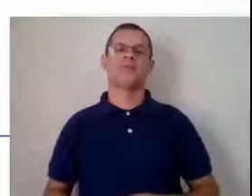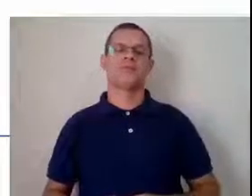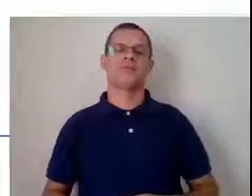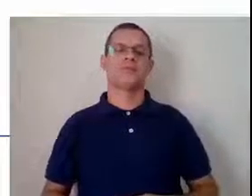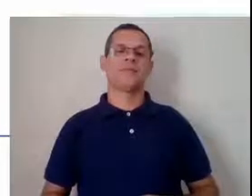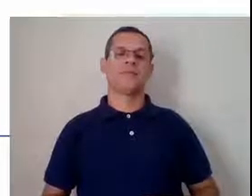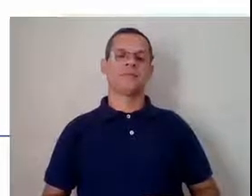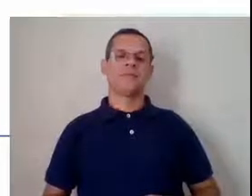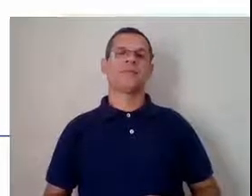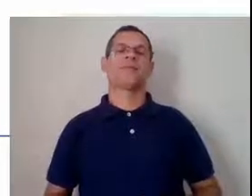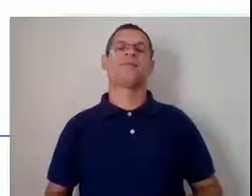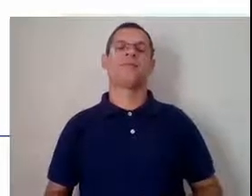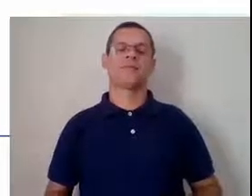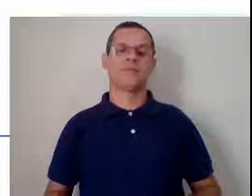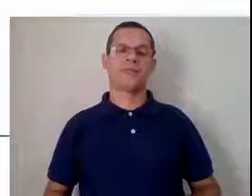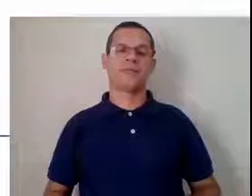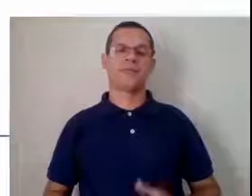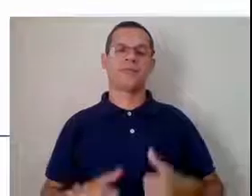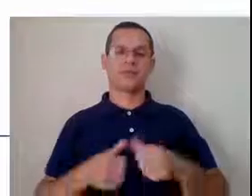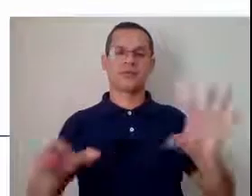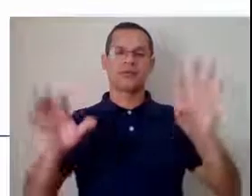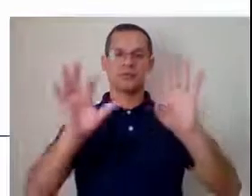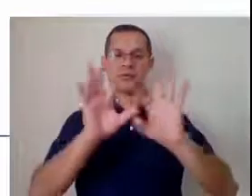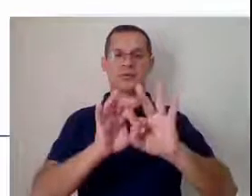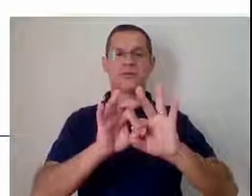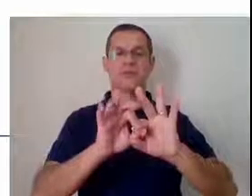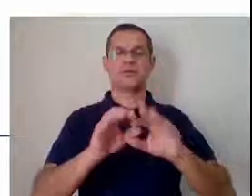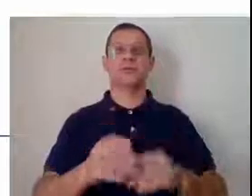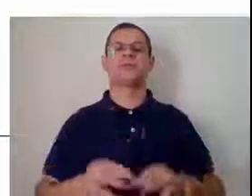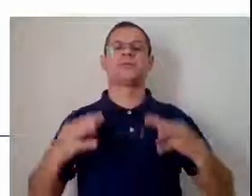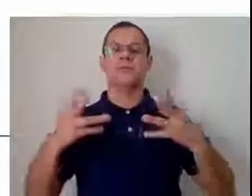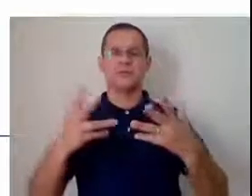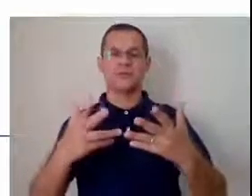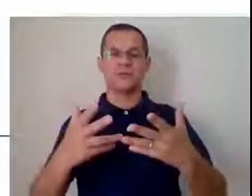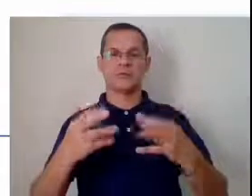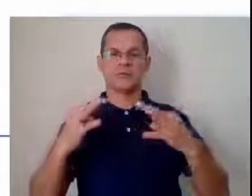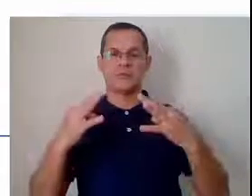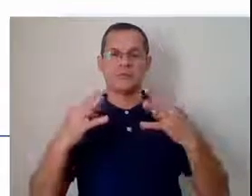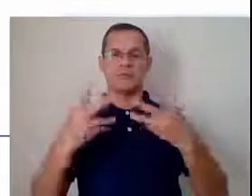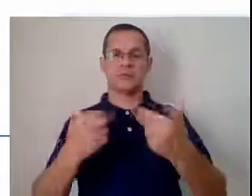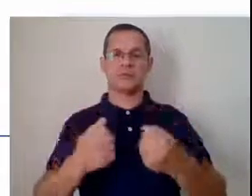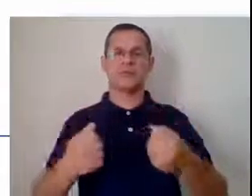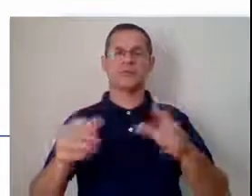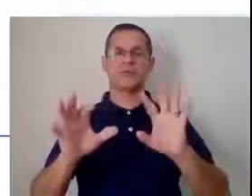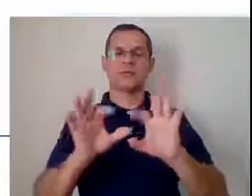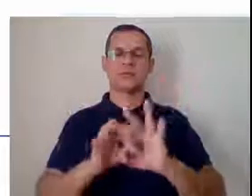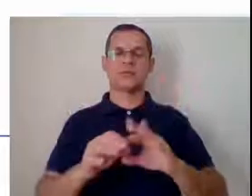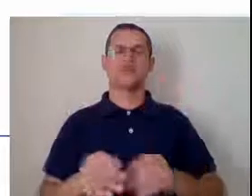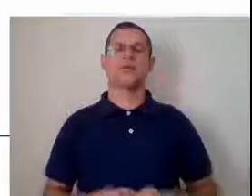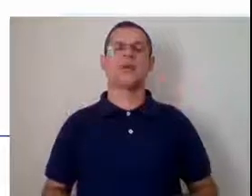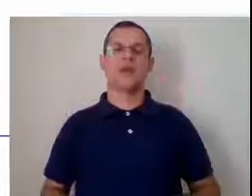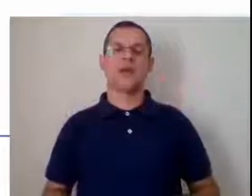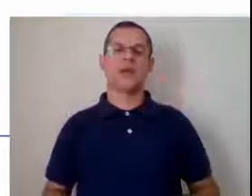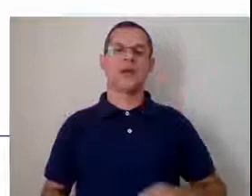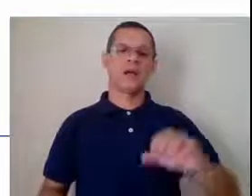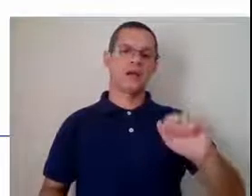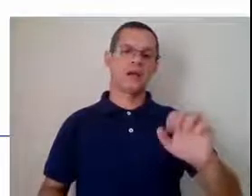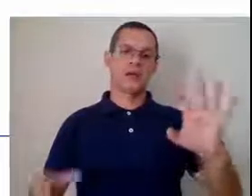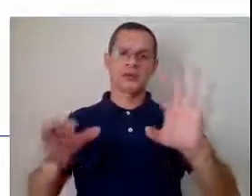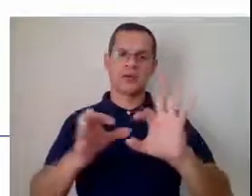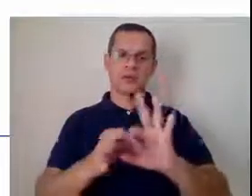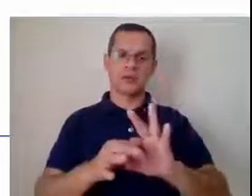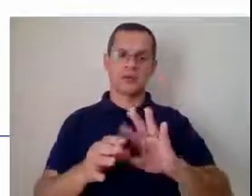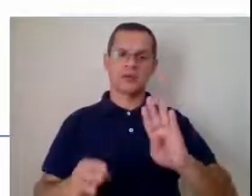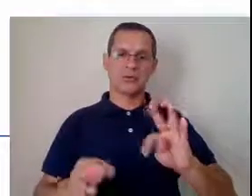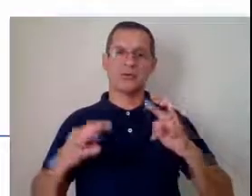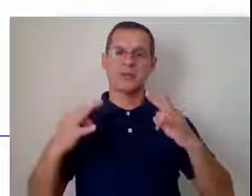Eles estão todinhos A união B é tudo,